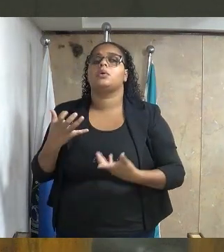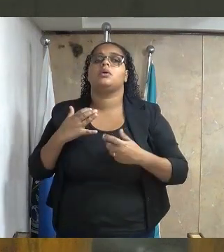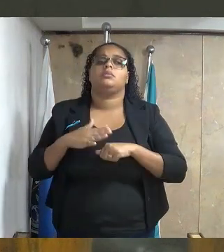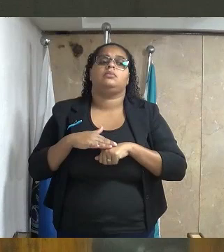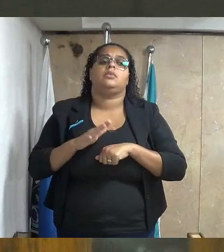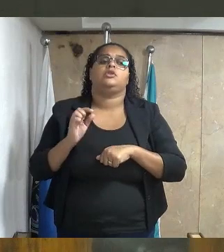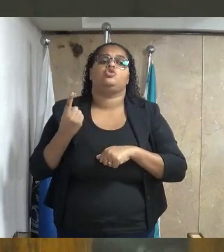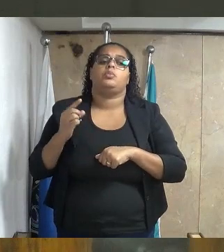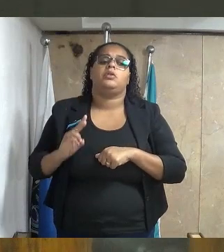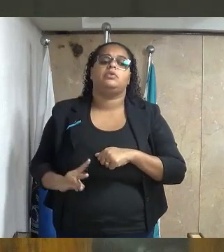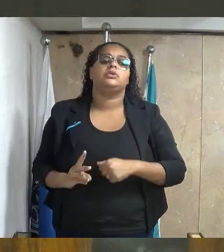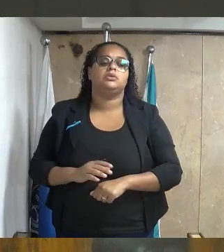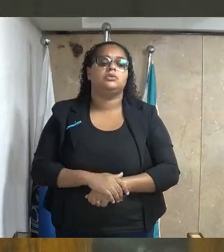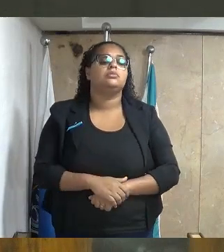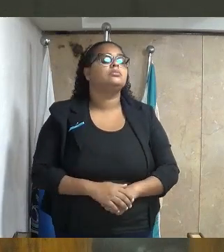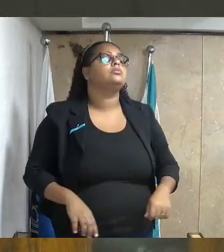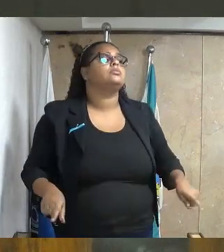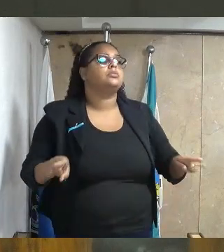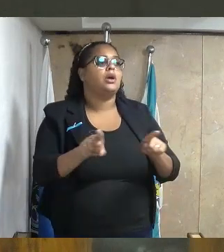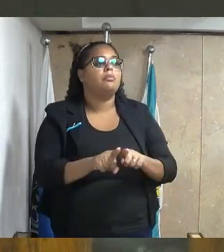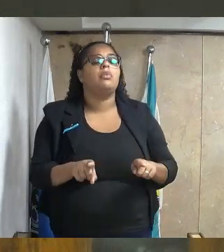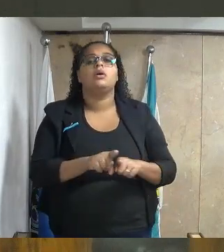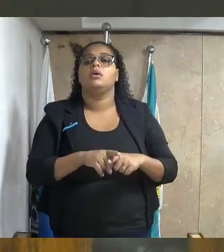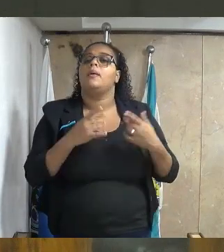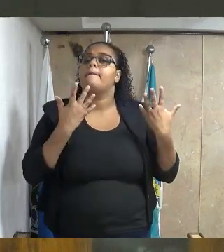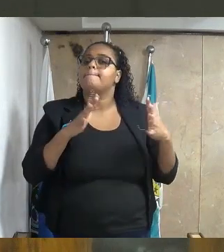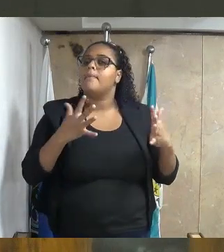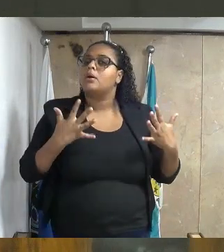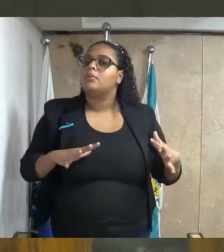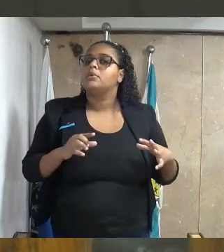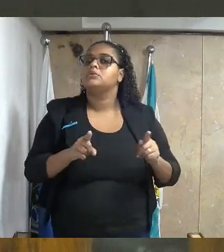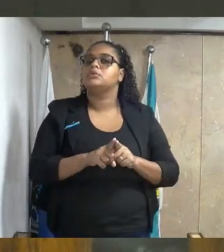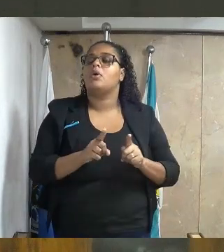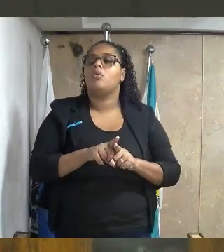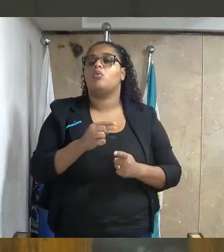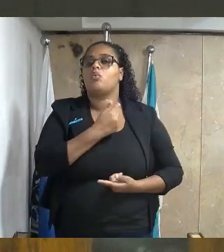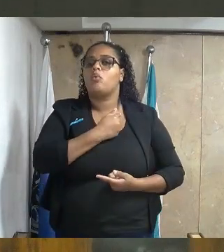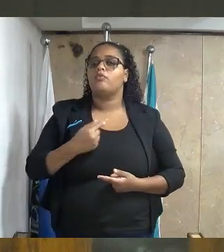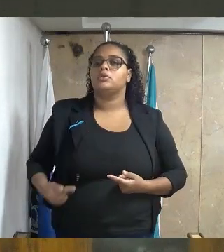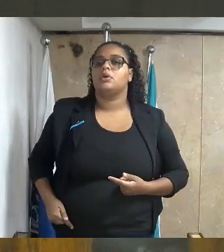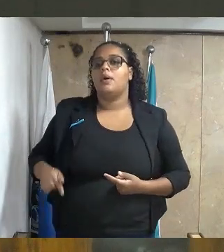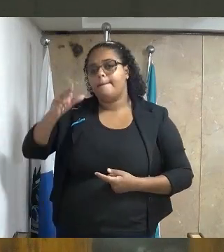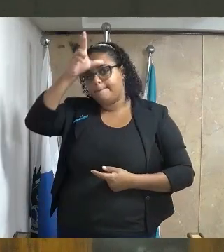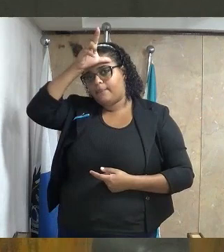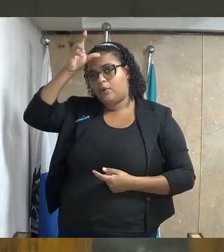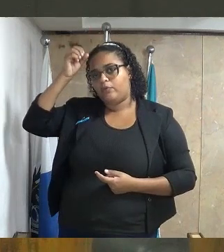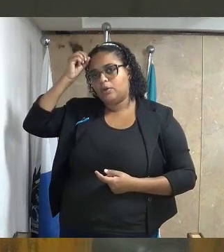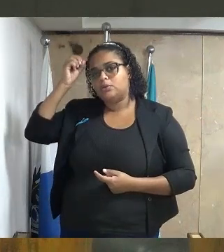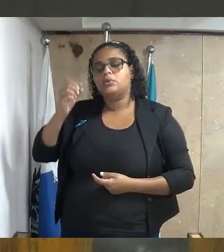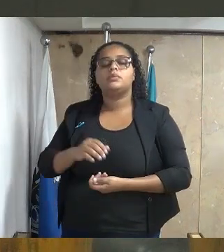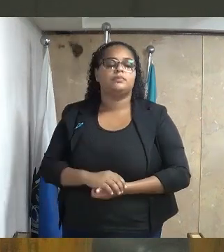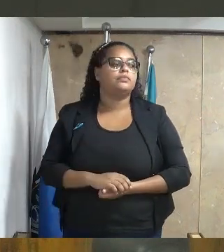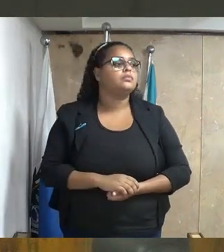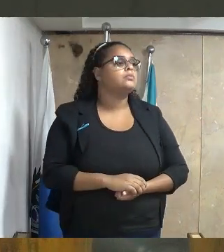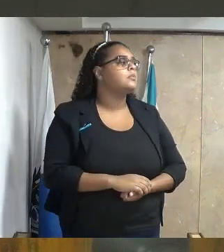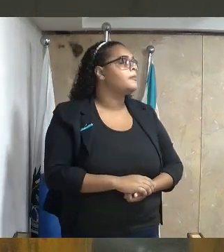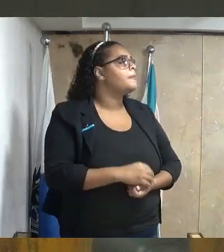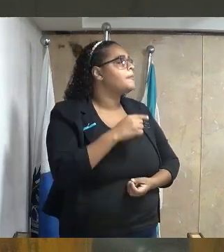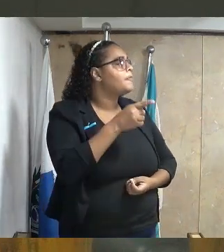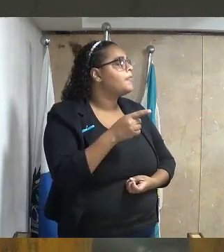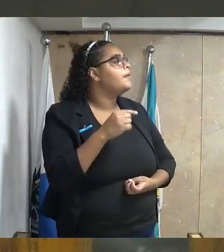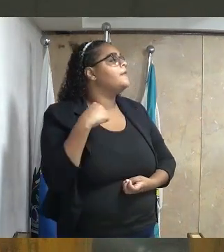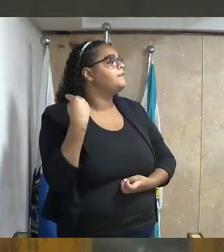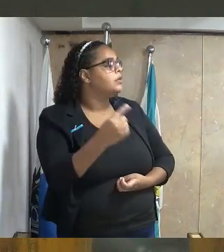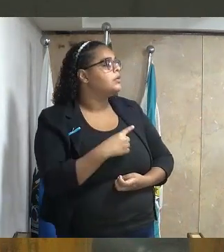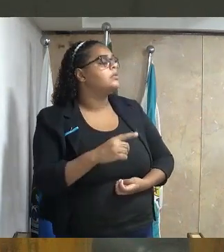uma vez, também parabenizar esse governo, ao prefeito Wilson, que de forma